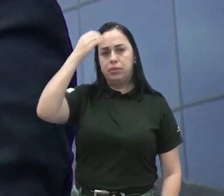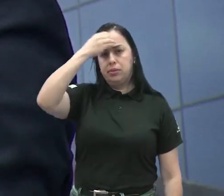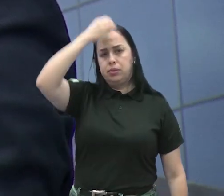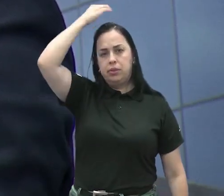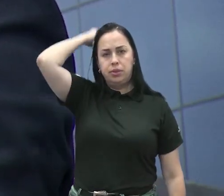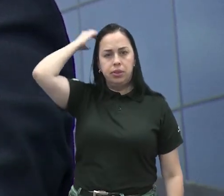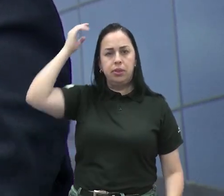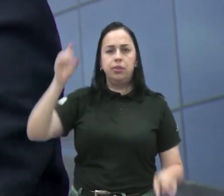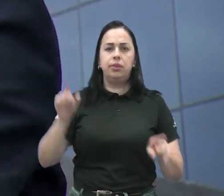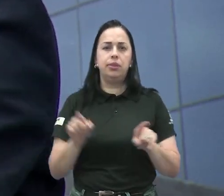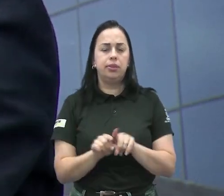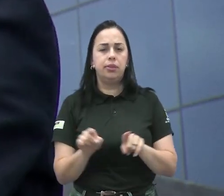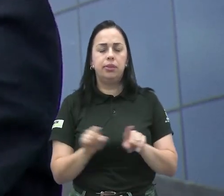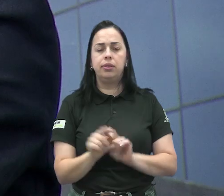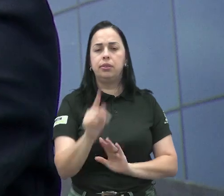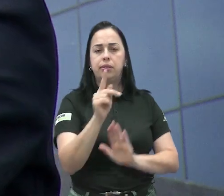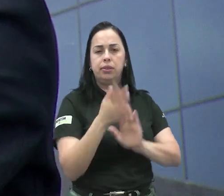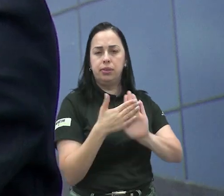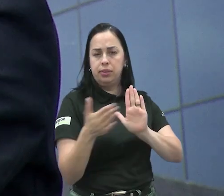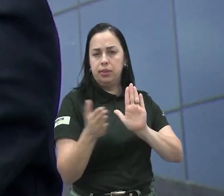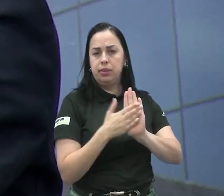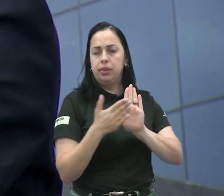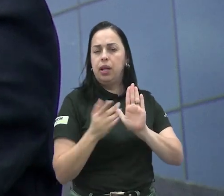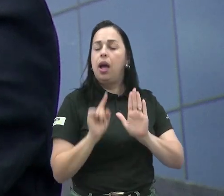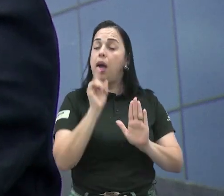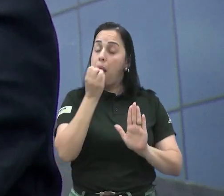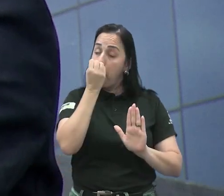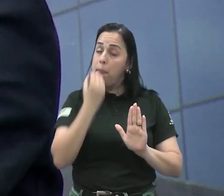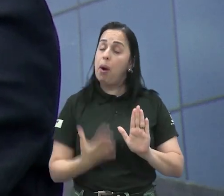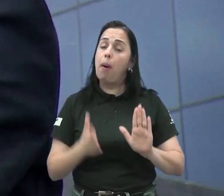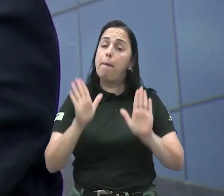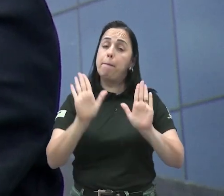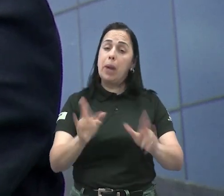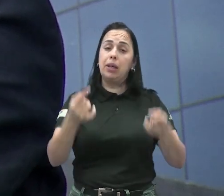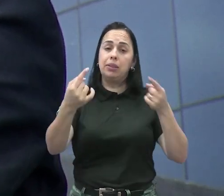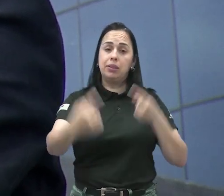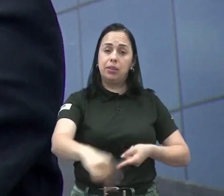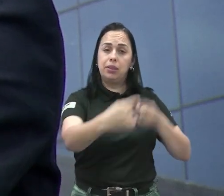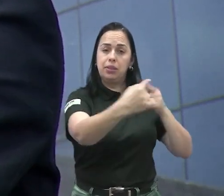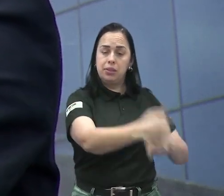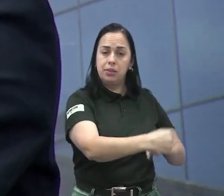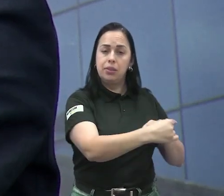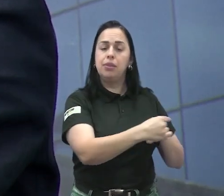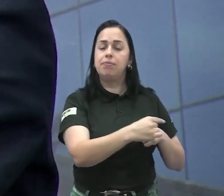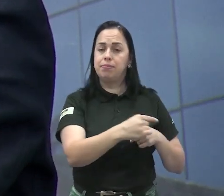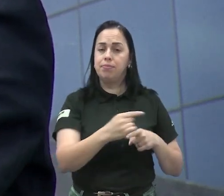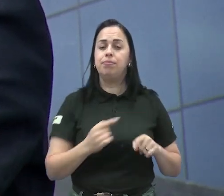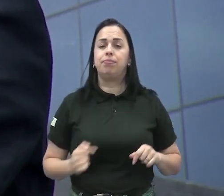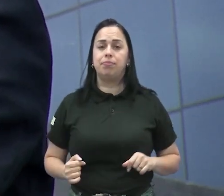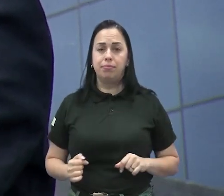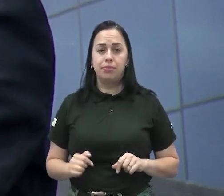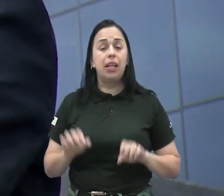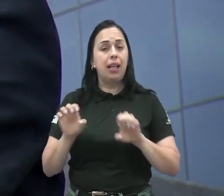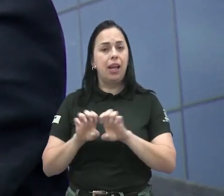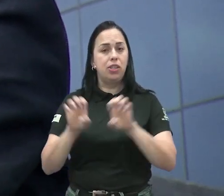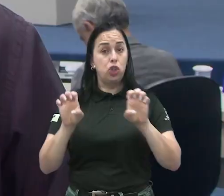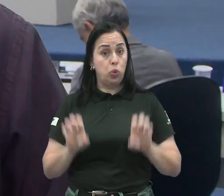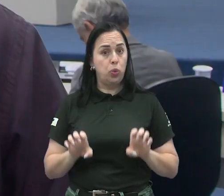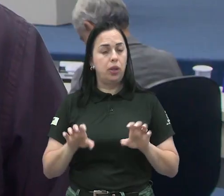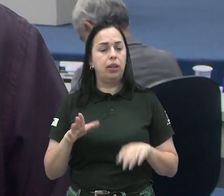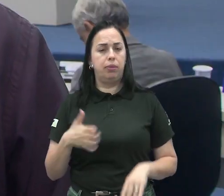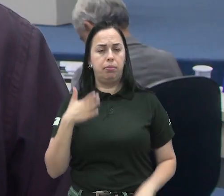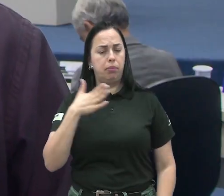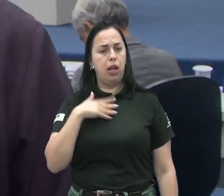Para o vereador Carlos Abranches, o projeto é positivo, mas o desafio vai além da infraestrutura.